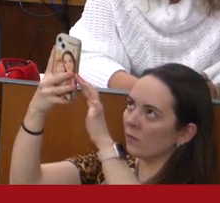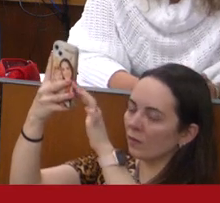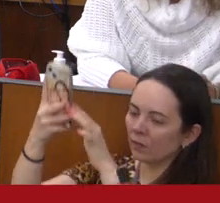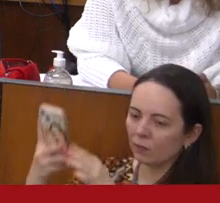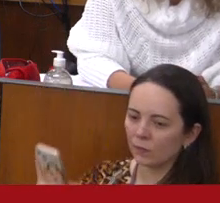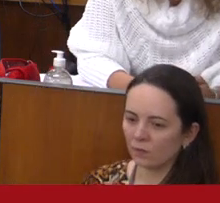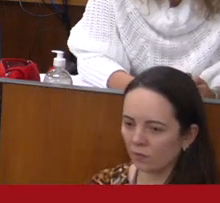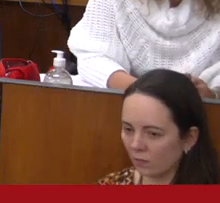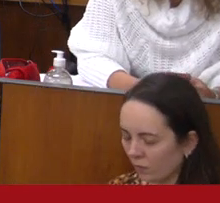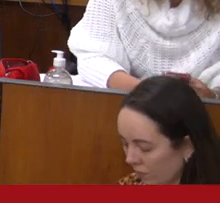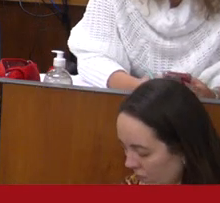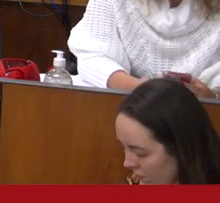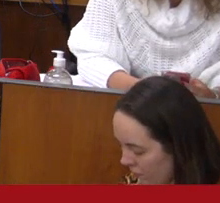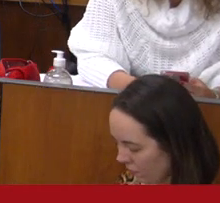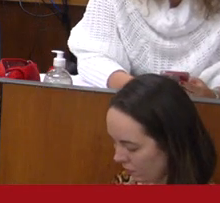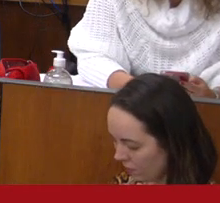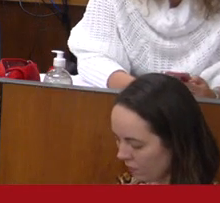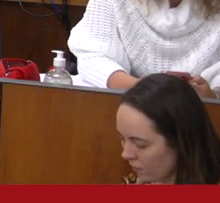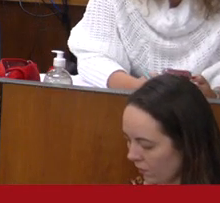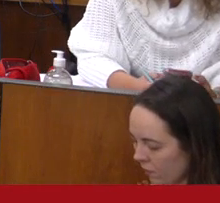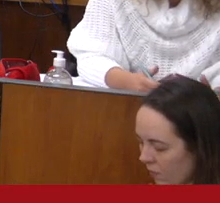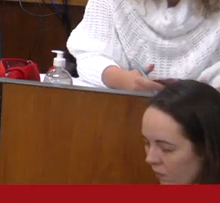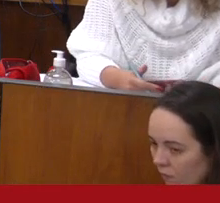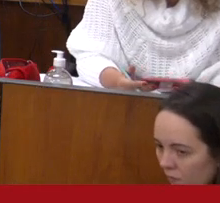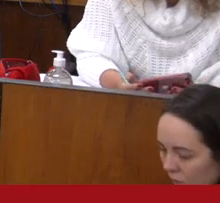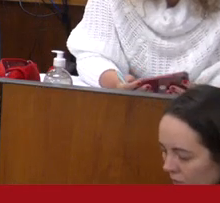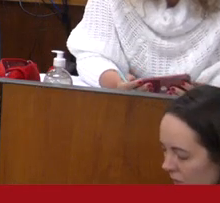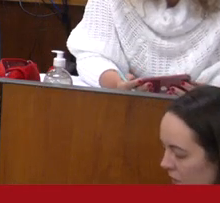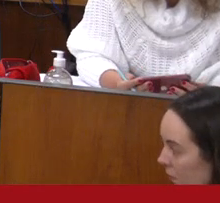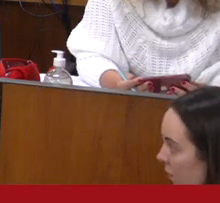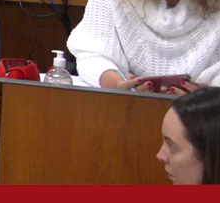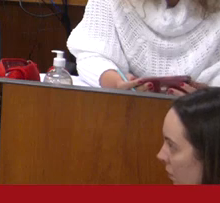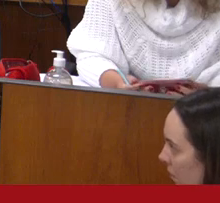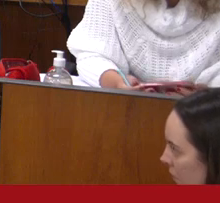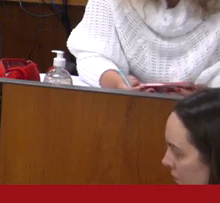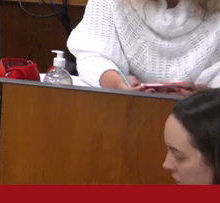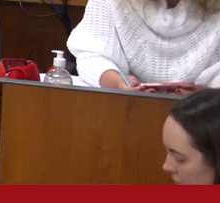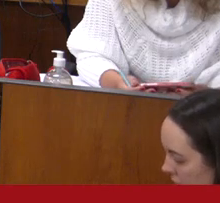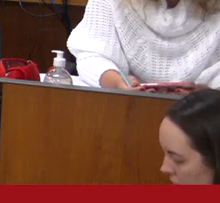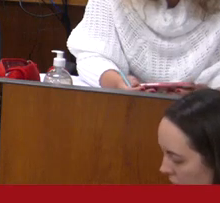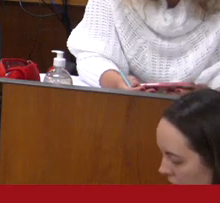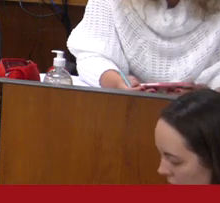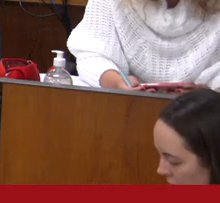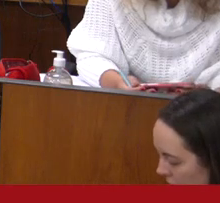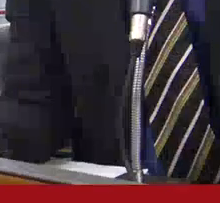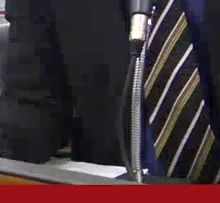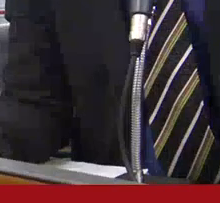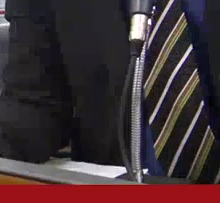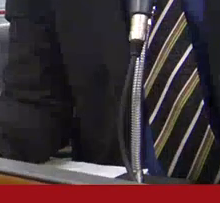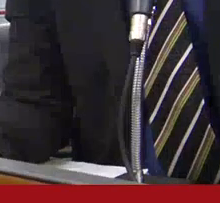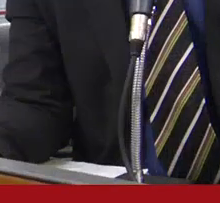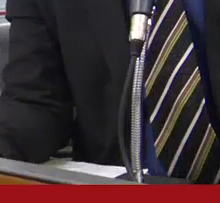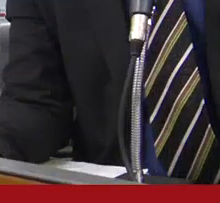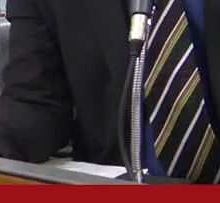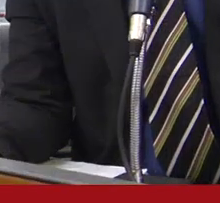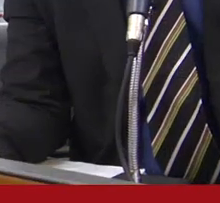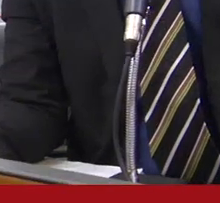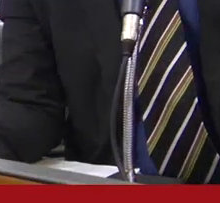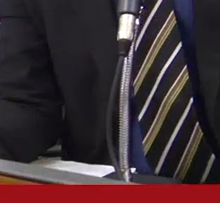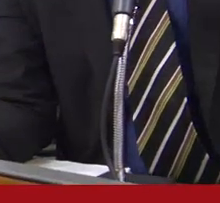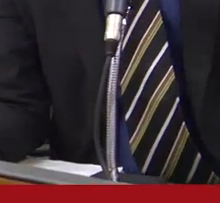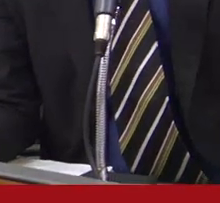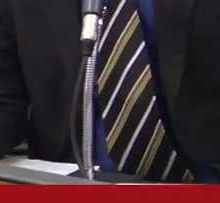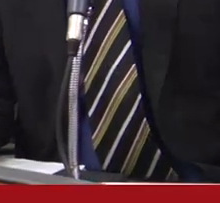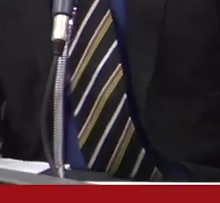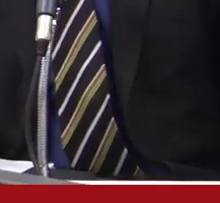Pela Comissão de Participação Popular, está aqui nosso companheiro, o deputado Leleco. Nós vemos que fica inviável fazer um debate